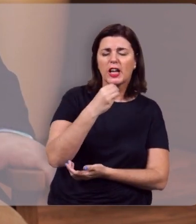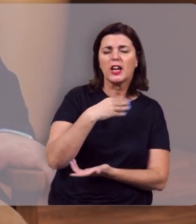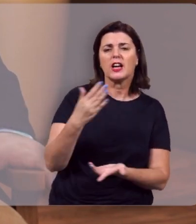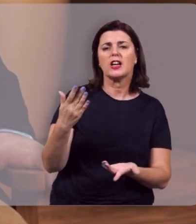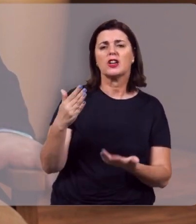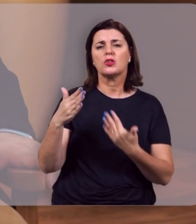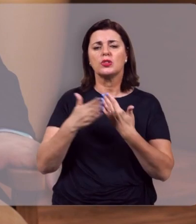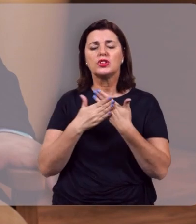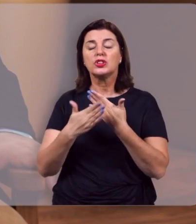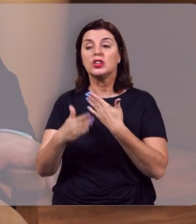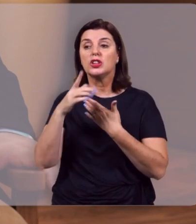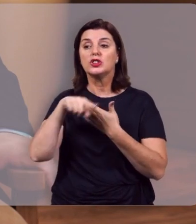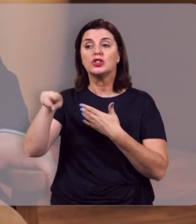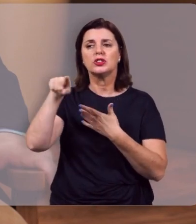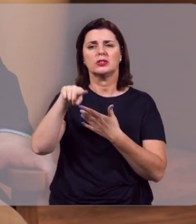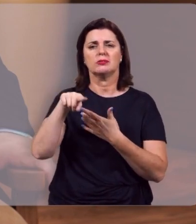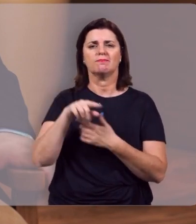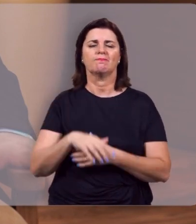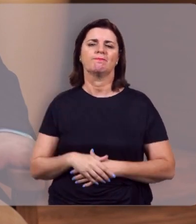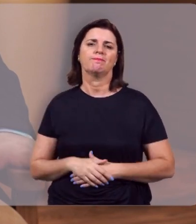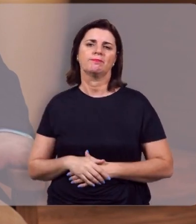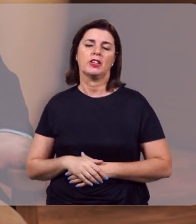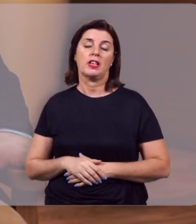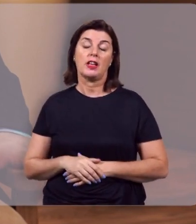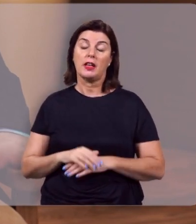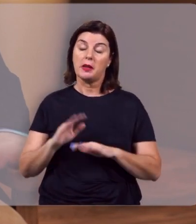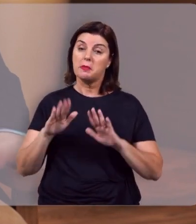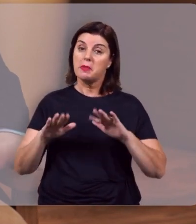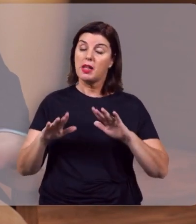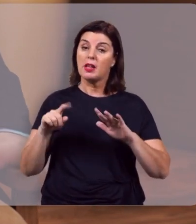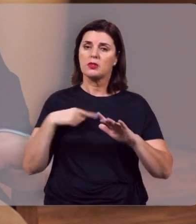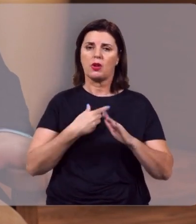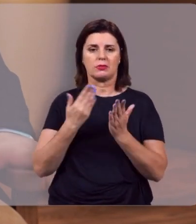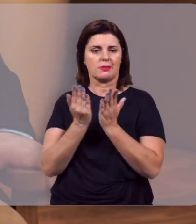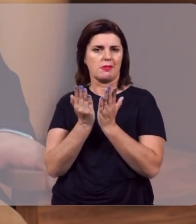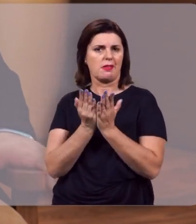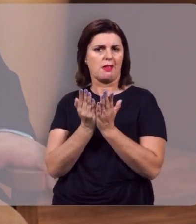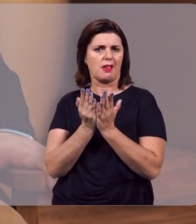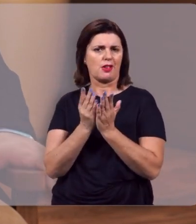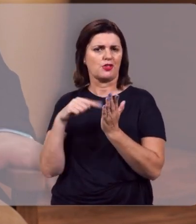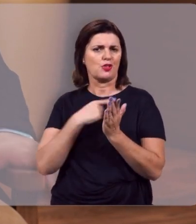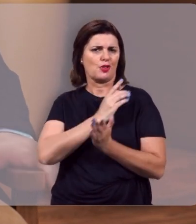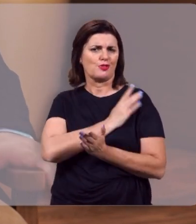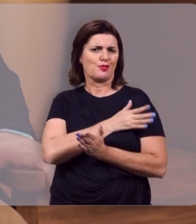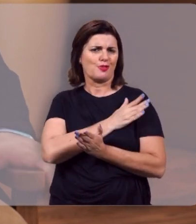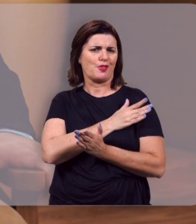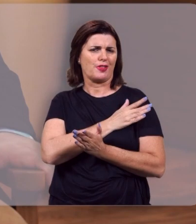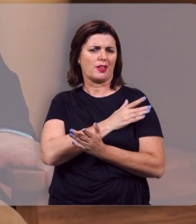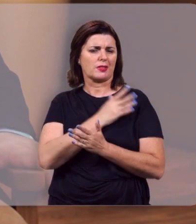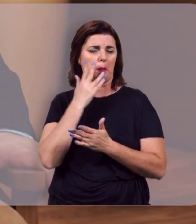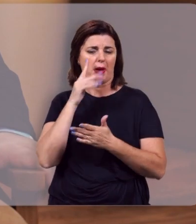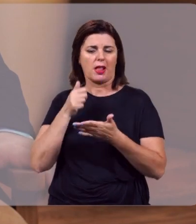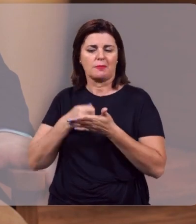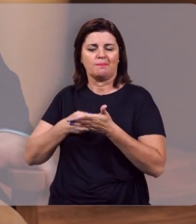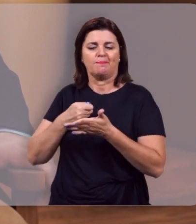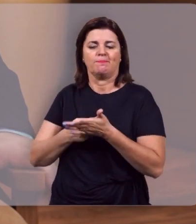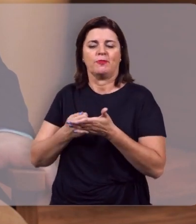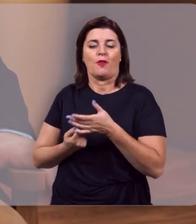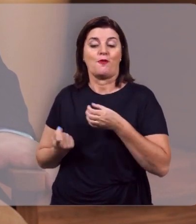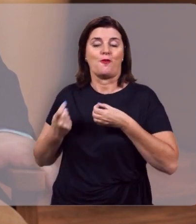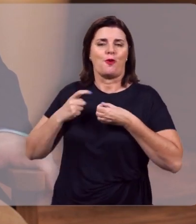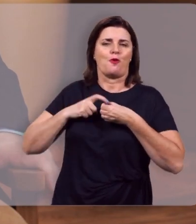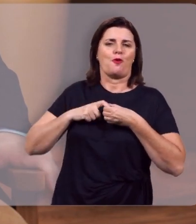próprios olhos e diante dos olhos dos homens. E mesmo sendo cristãos, o nosso coração luta e